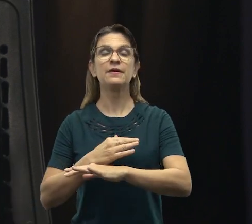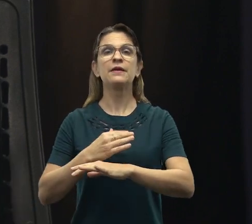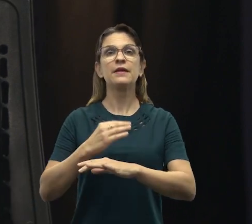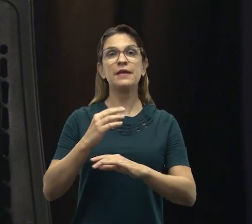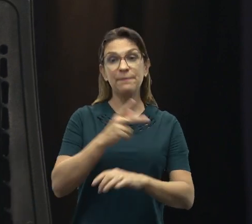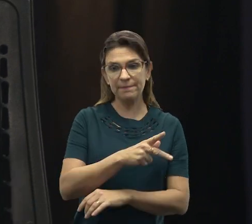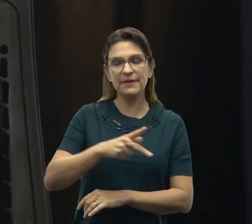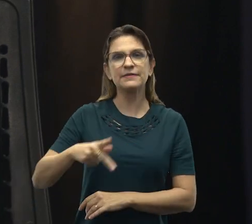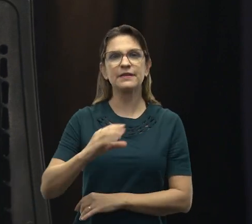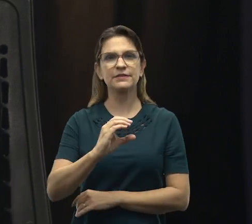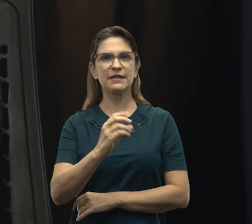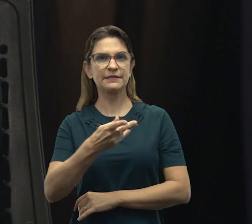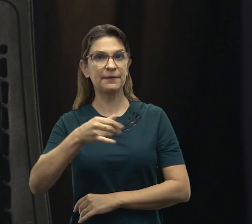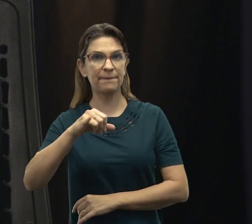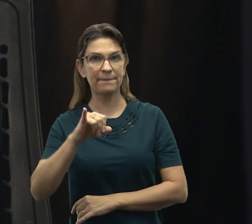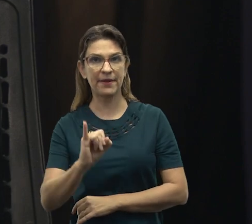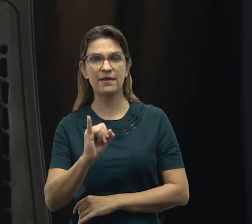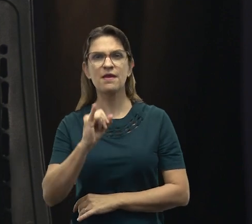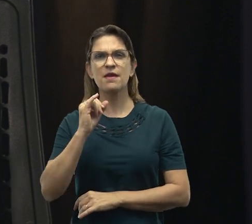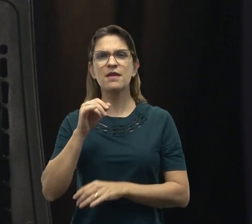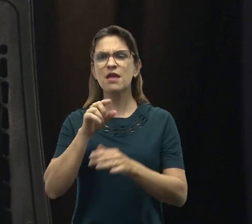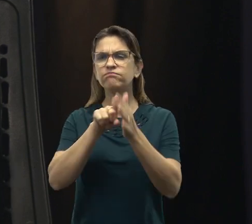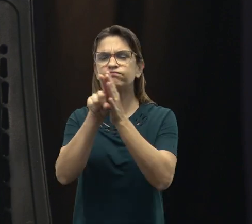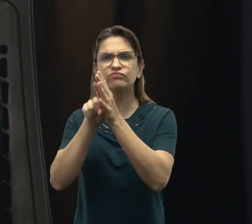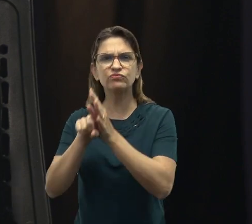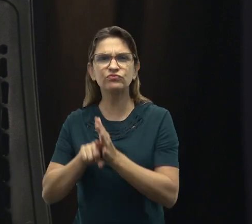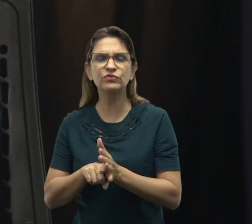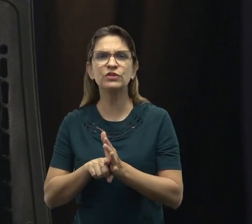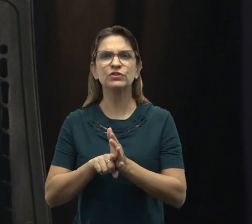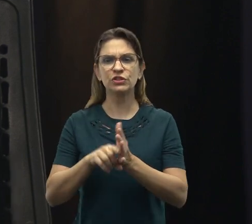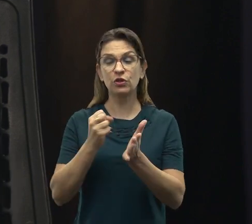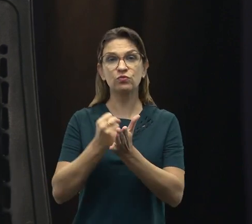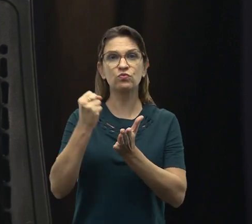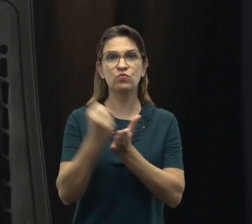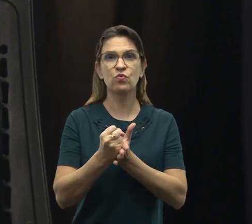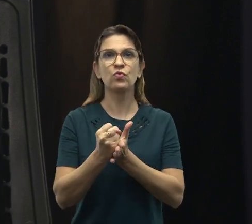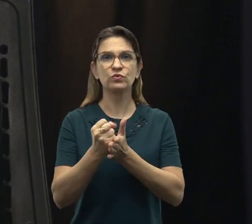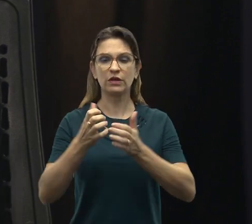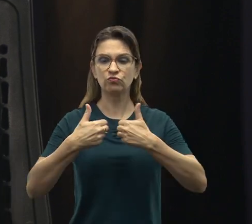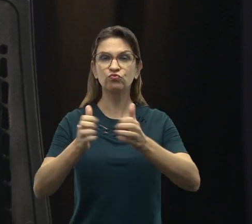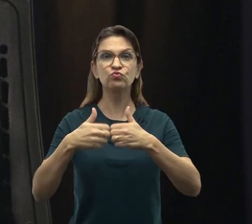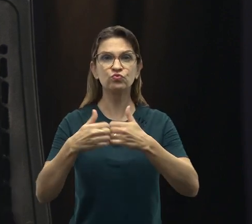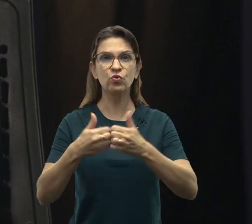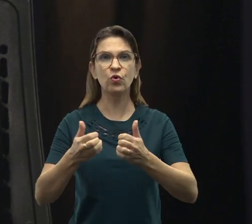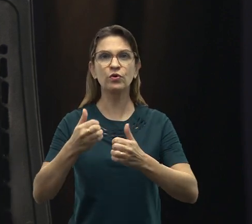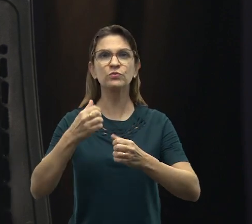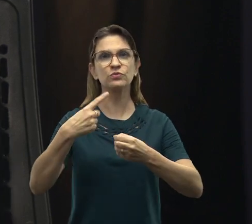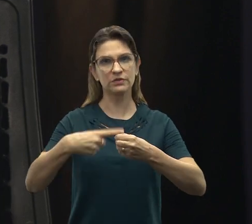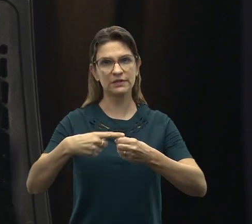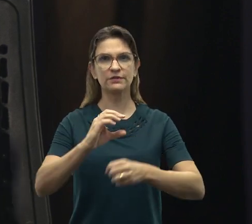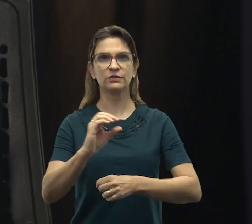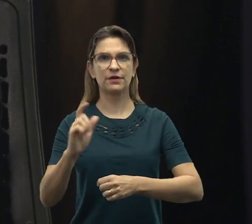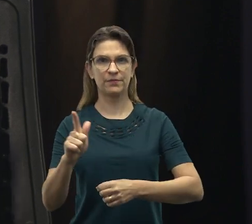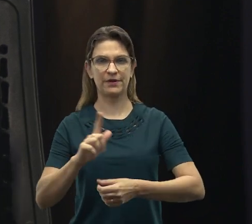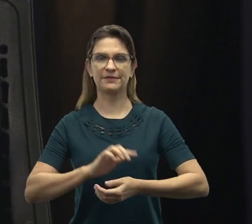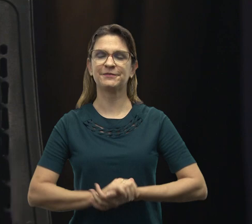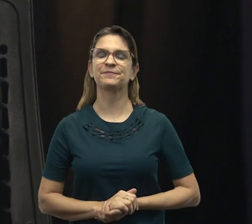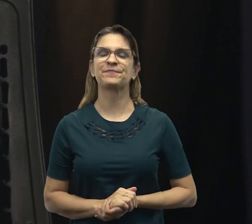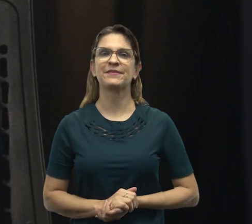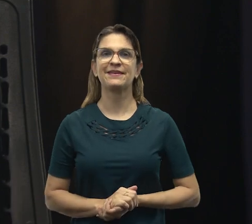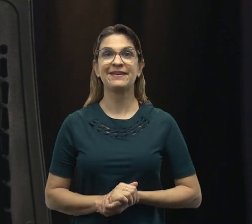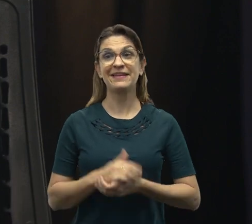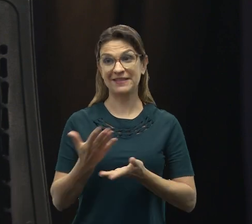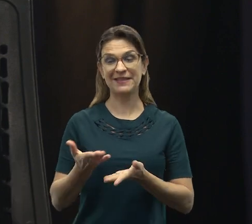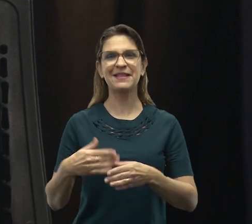que investiga o contrato do consórcio Guaicurus aqui no município. E para completar, ele é um especialista